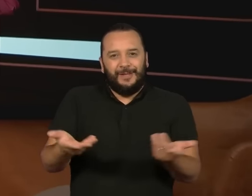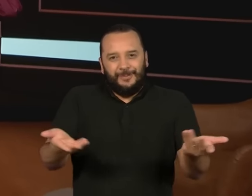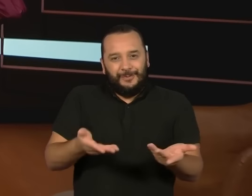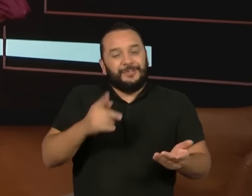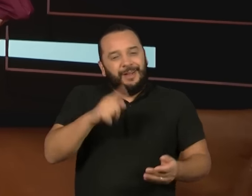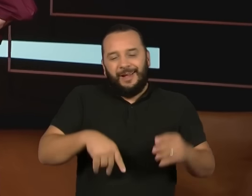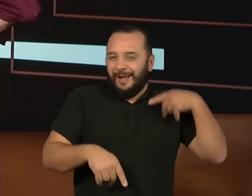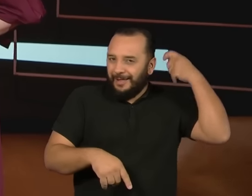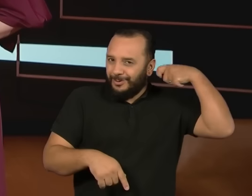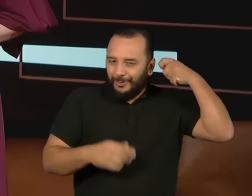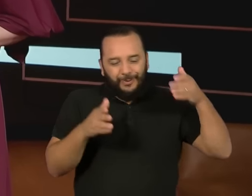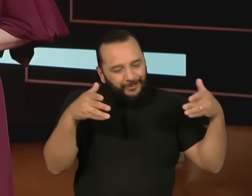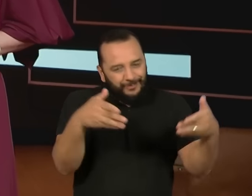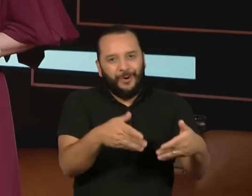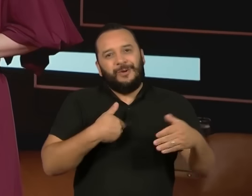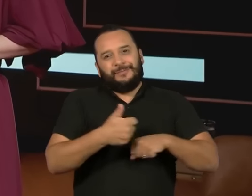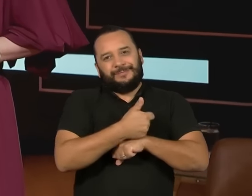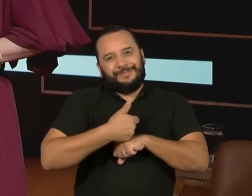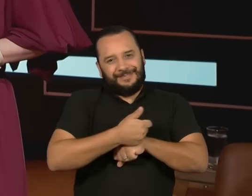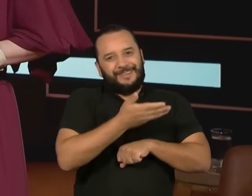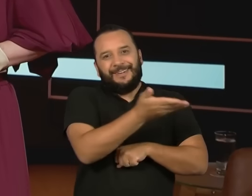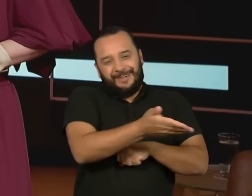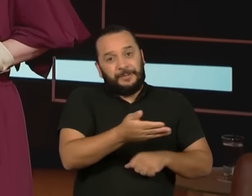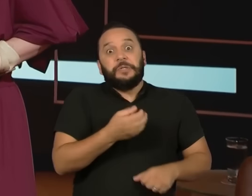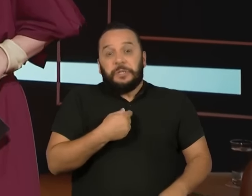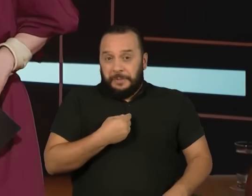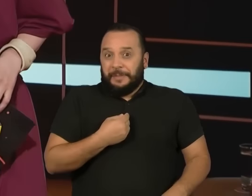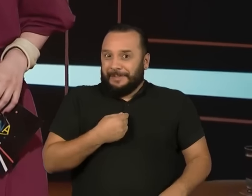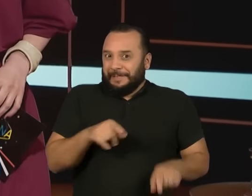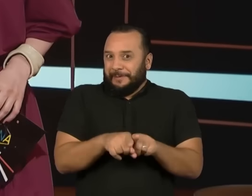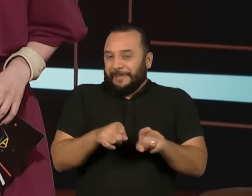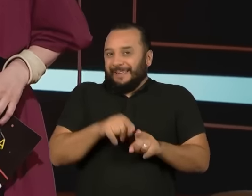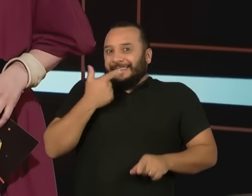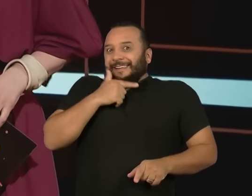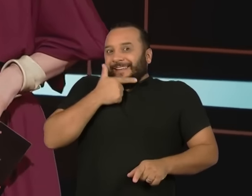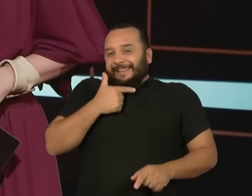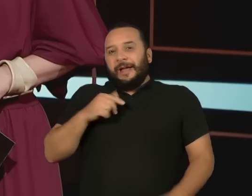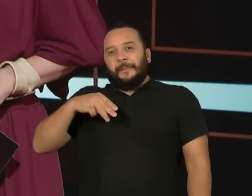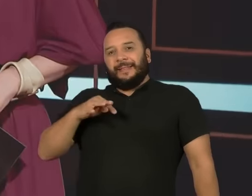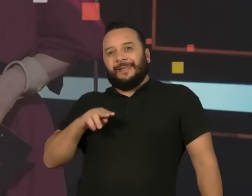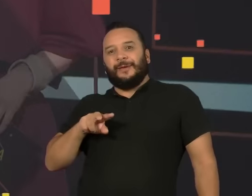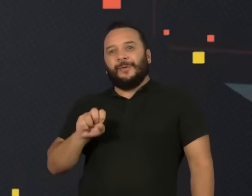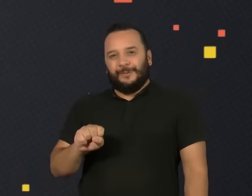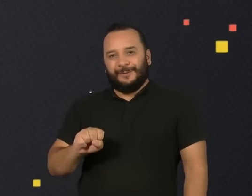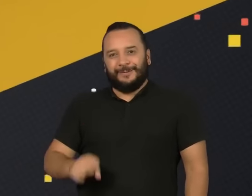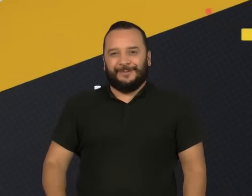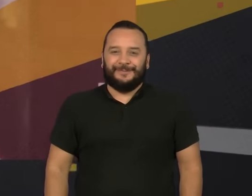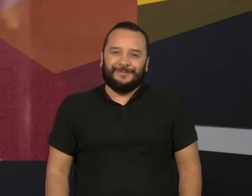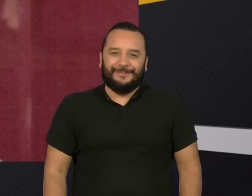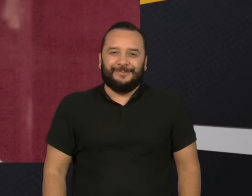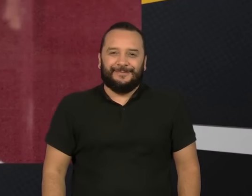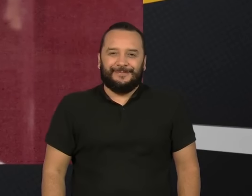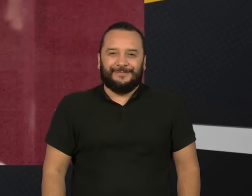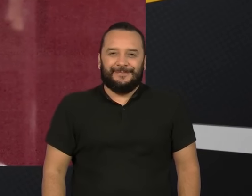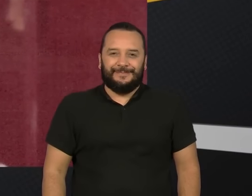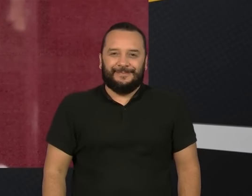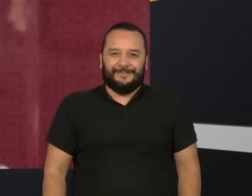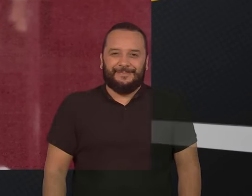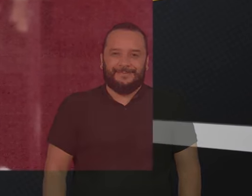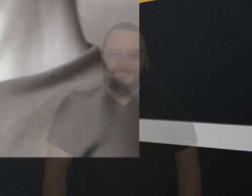com dedicação, talento e muito bom humor. Ele é Matheus Solano.